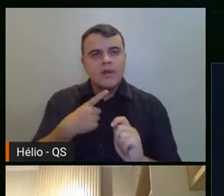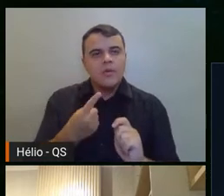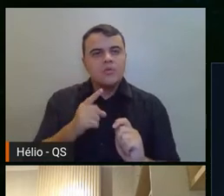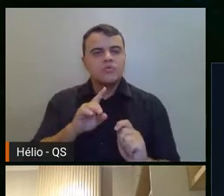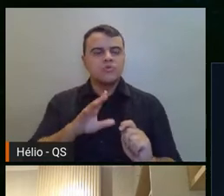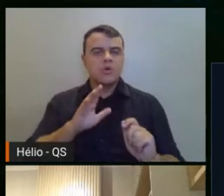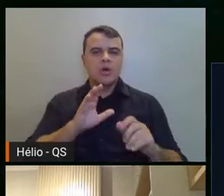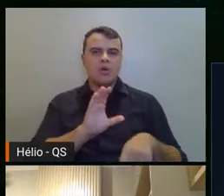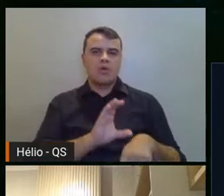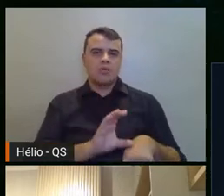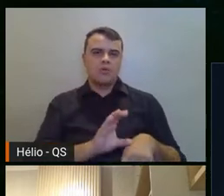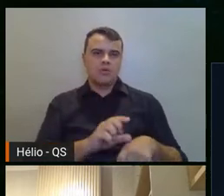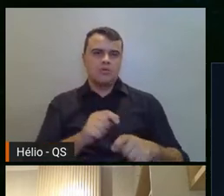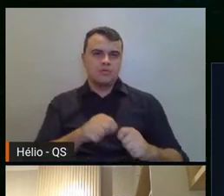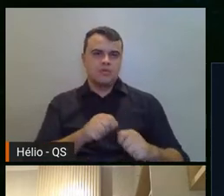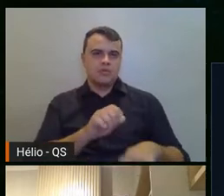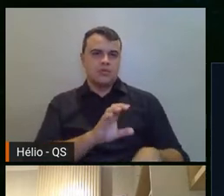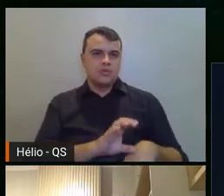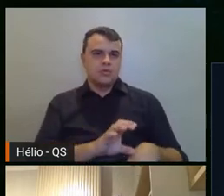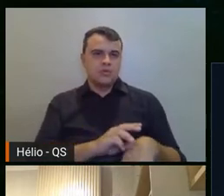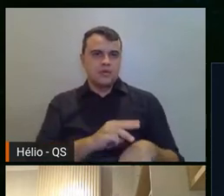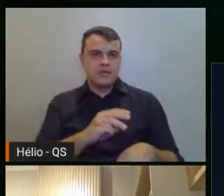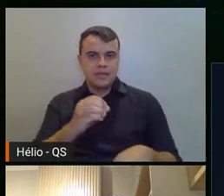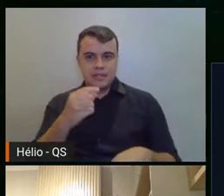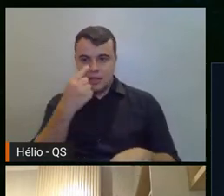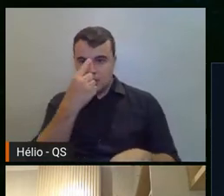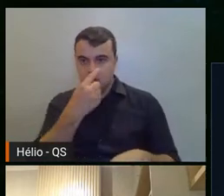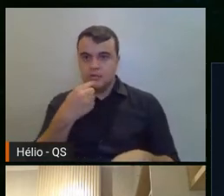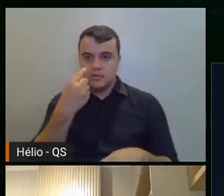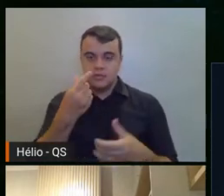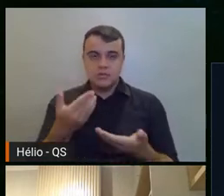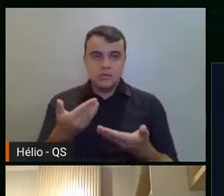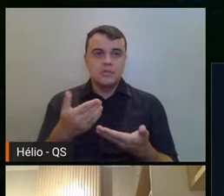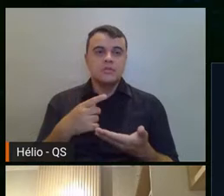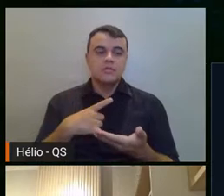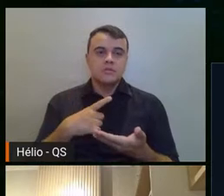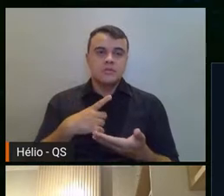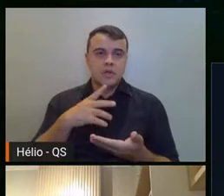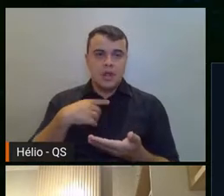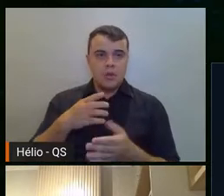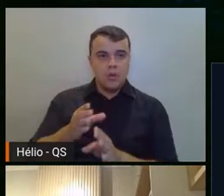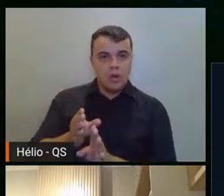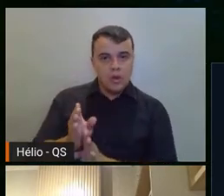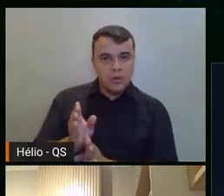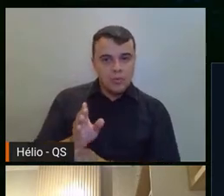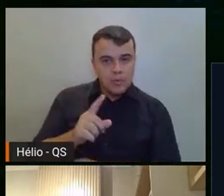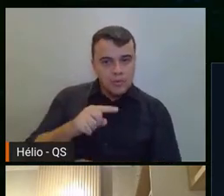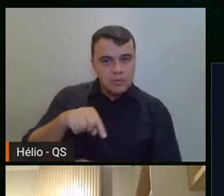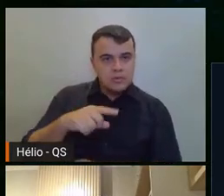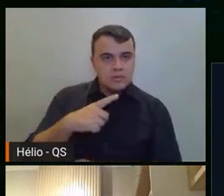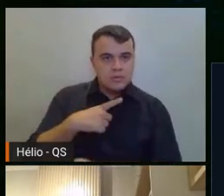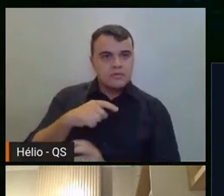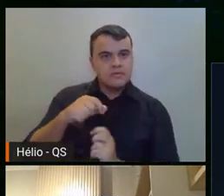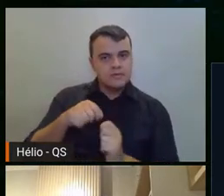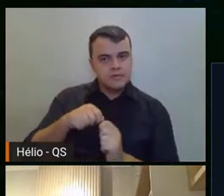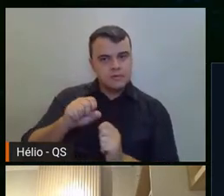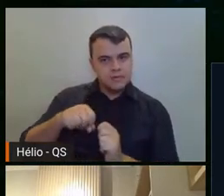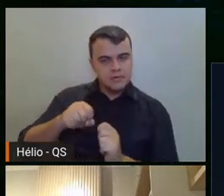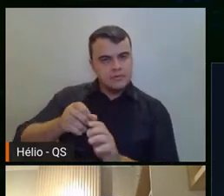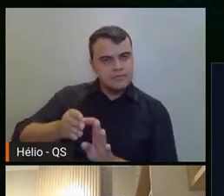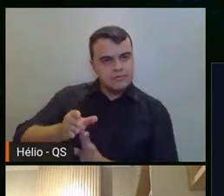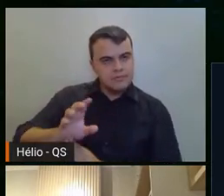Botequim porque você é fazer um bootcamp ali de 300 horas sabe então eu recomendo que vocês façam essas